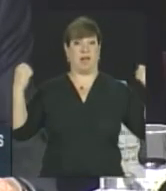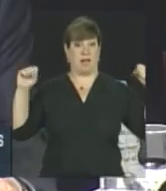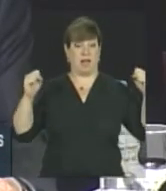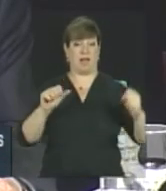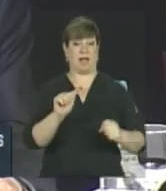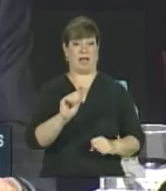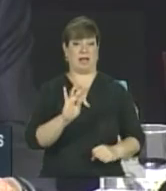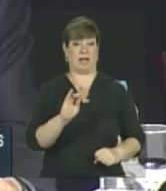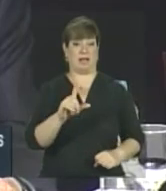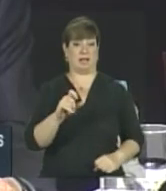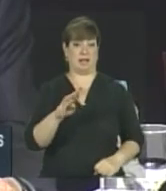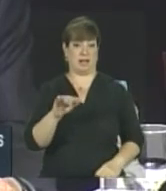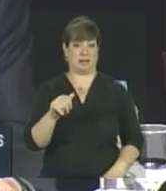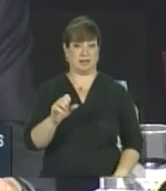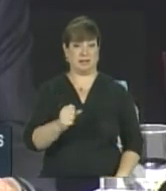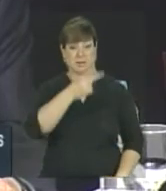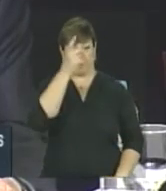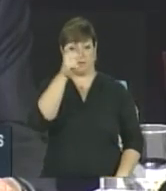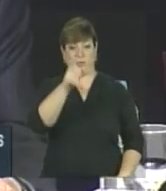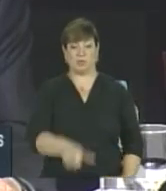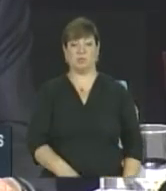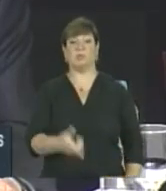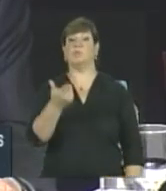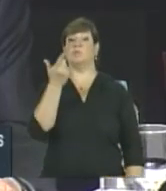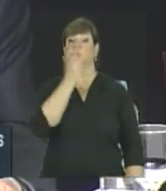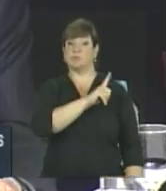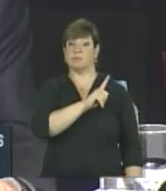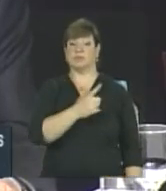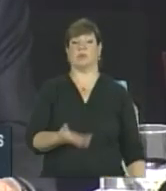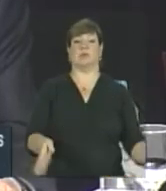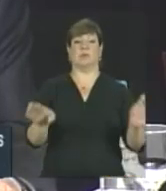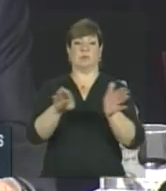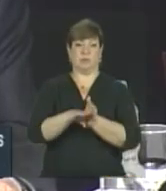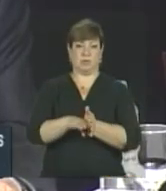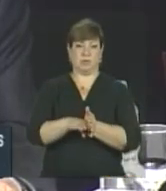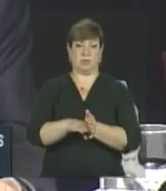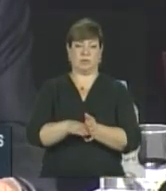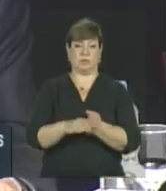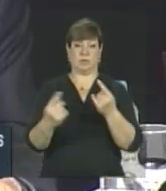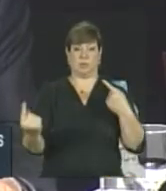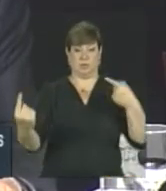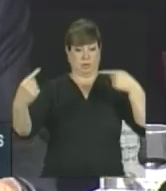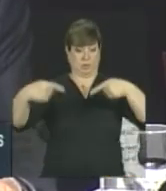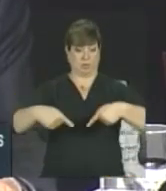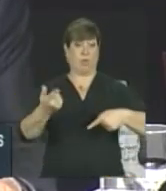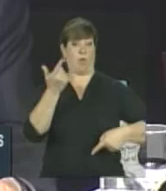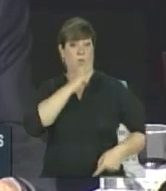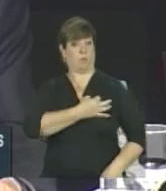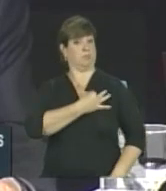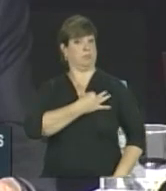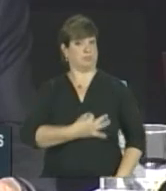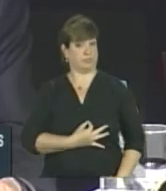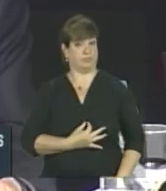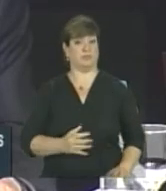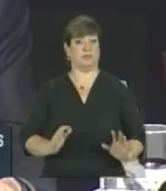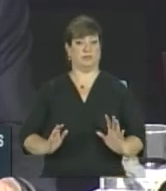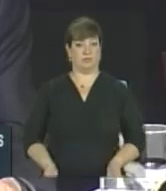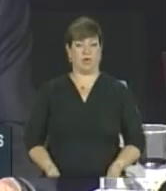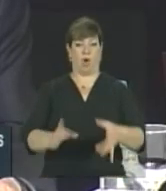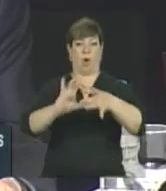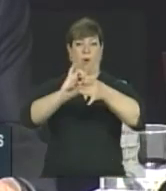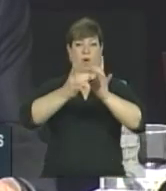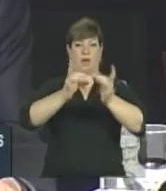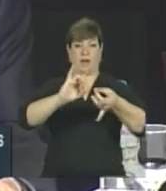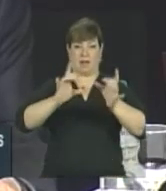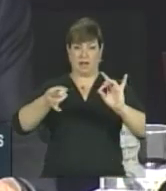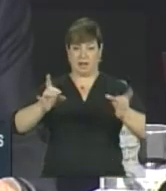Atletas que chegaram a disputar e a conquistar medalhas